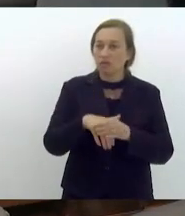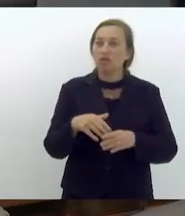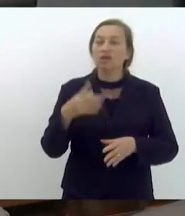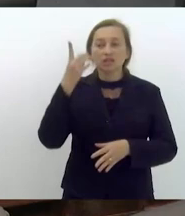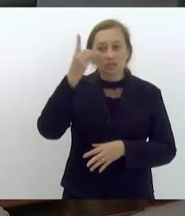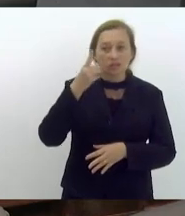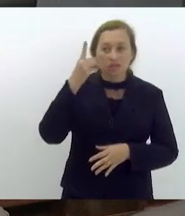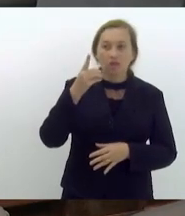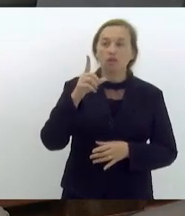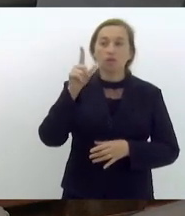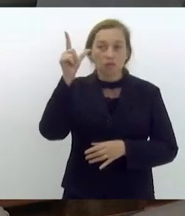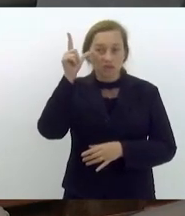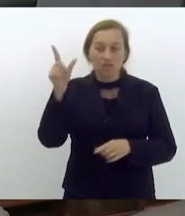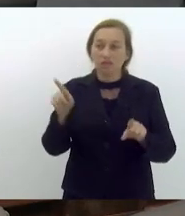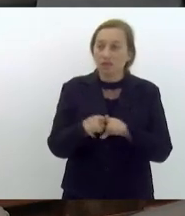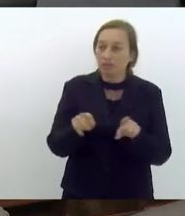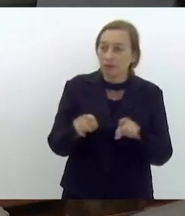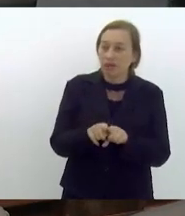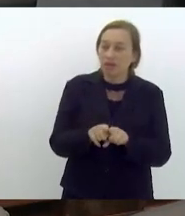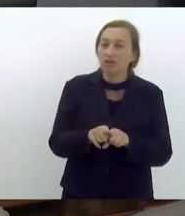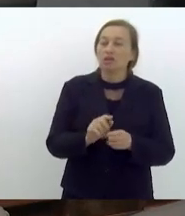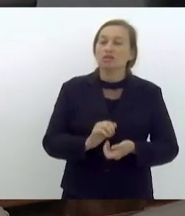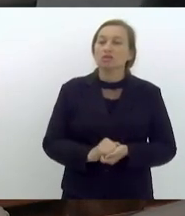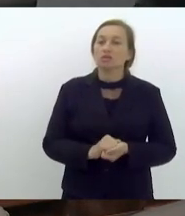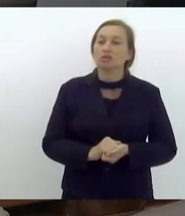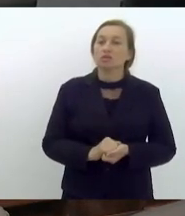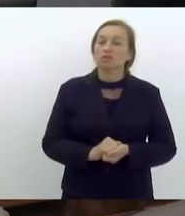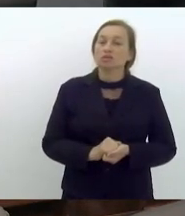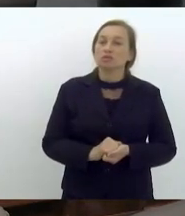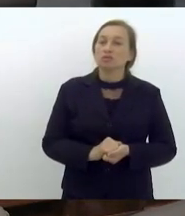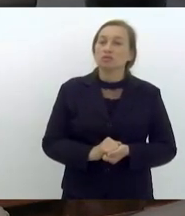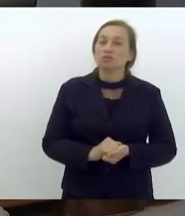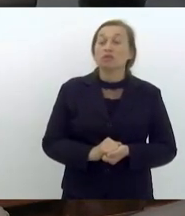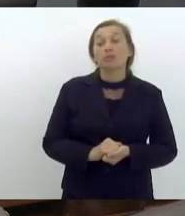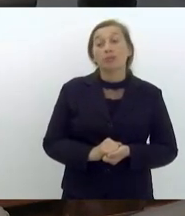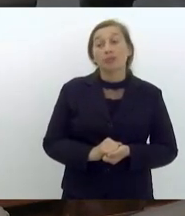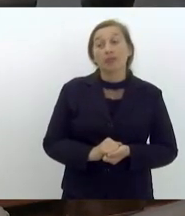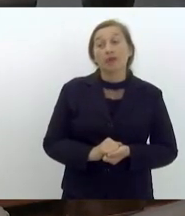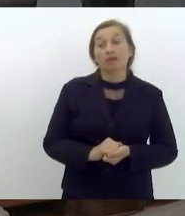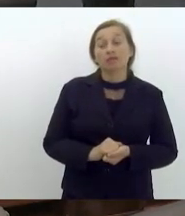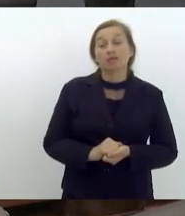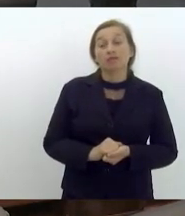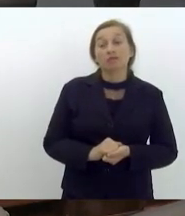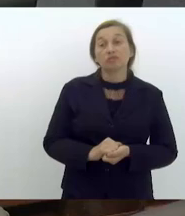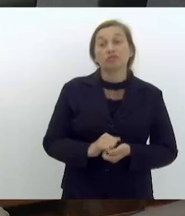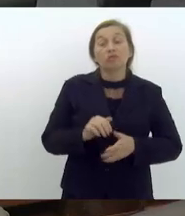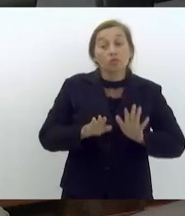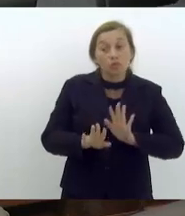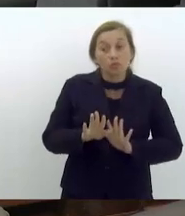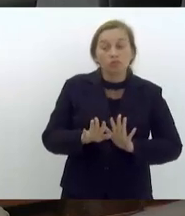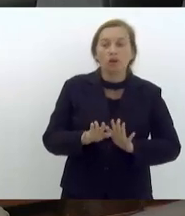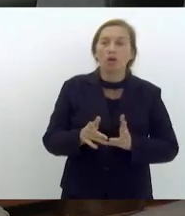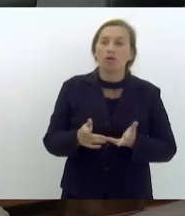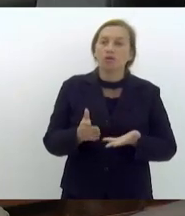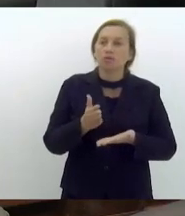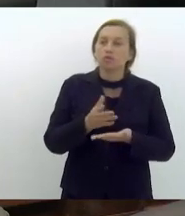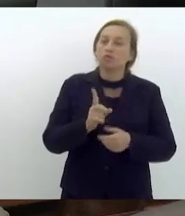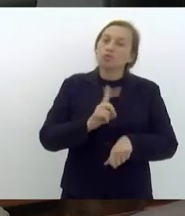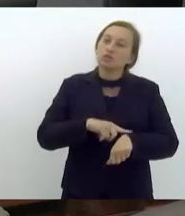também tá escrita para que houvesse uma brevidade na declaração por gentileza